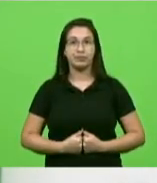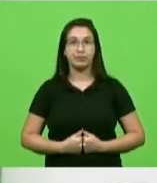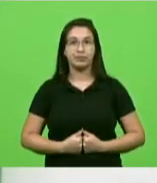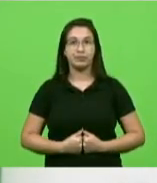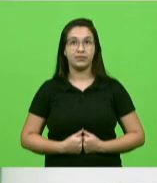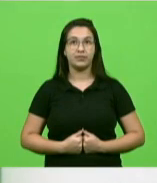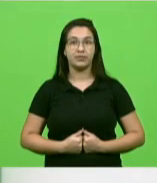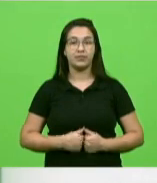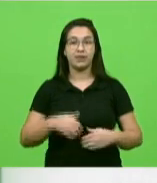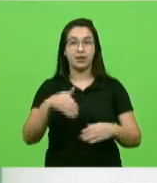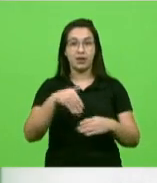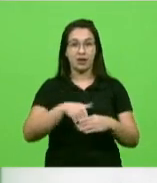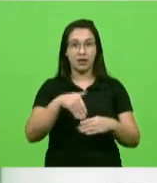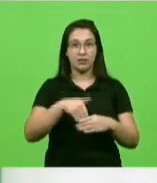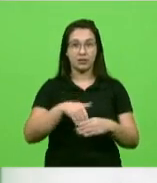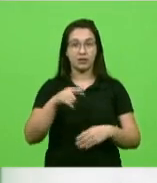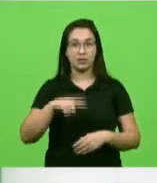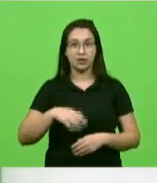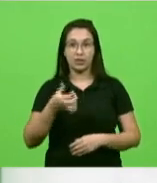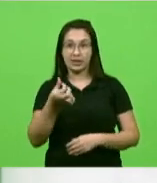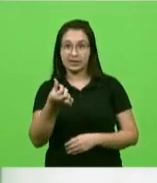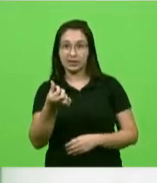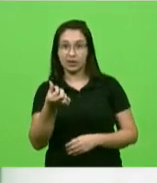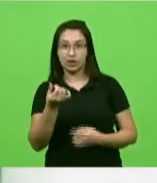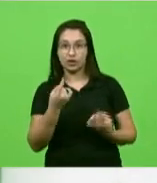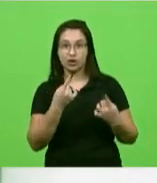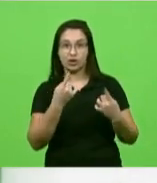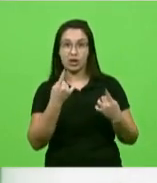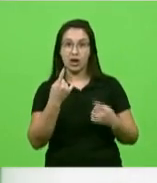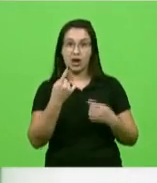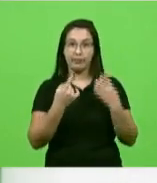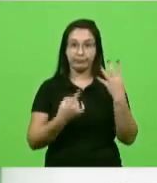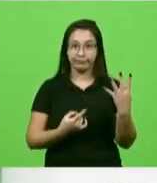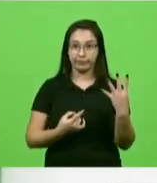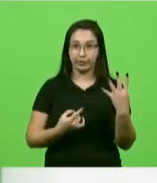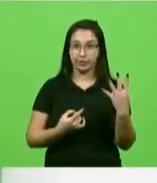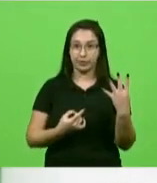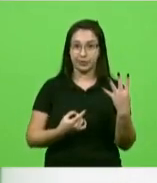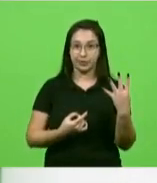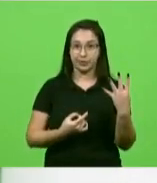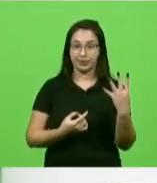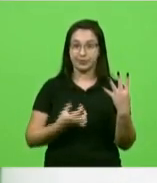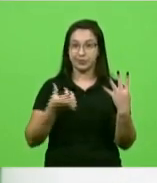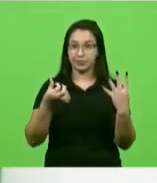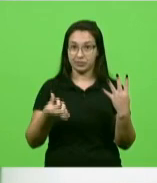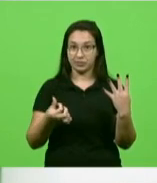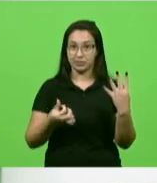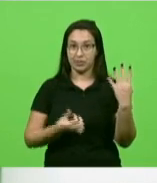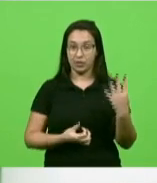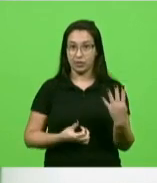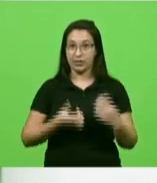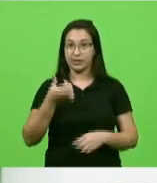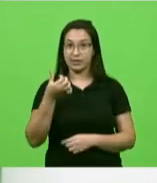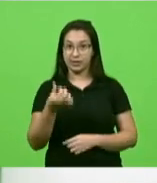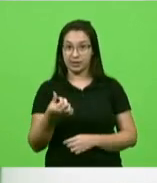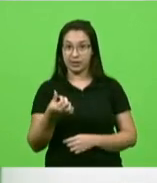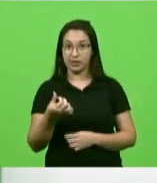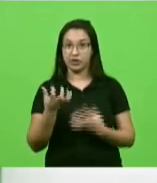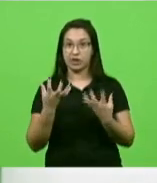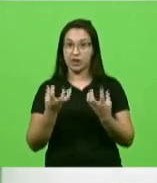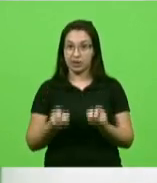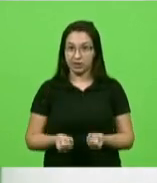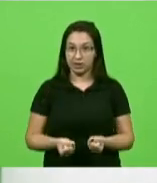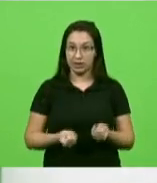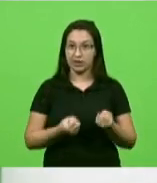A votação então ficou em 6-4. 6-4 pelo recebimento